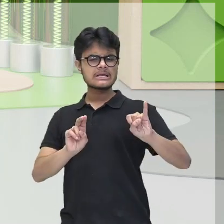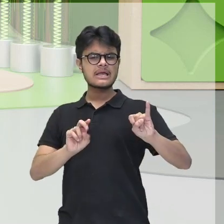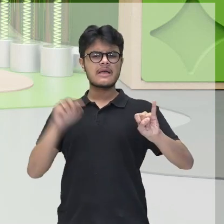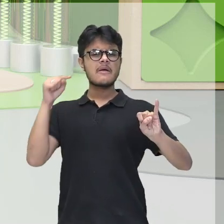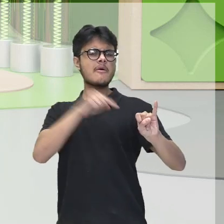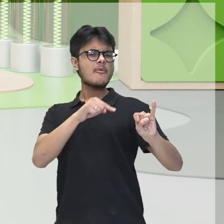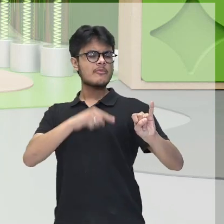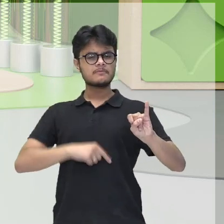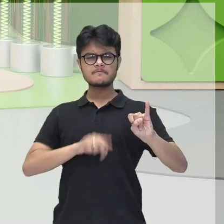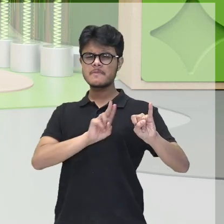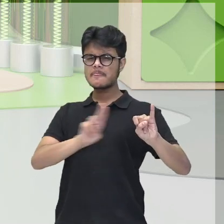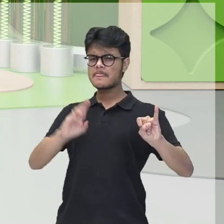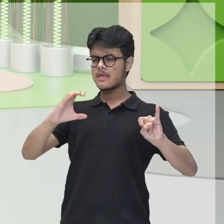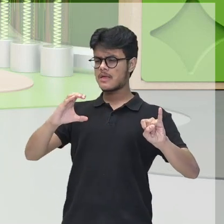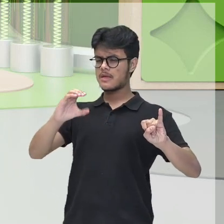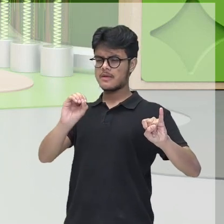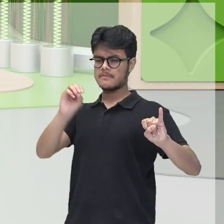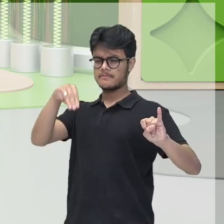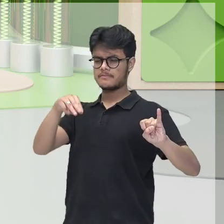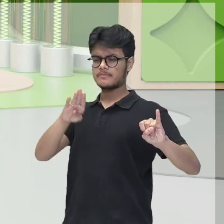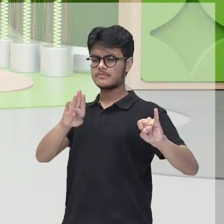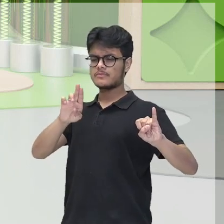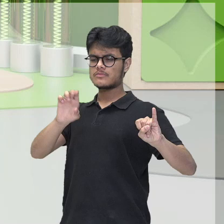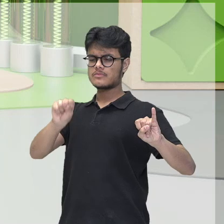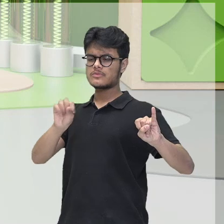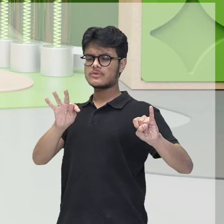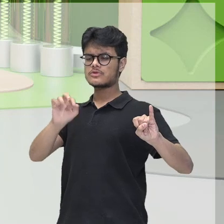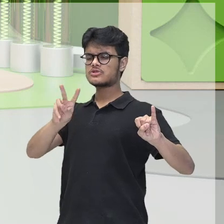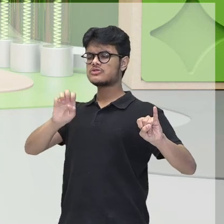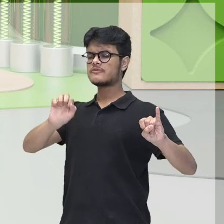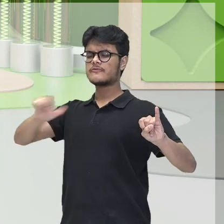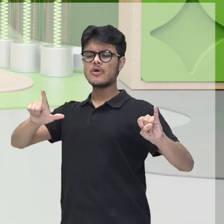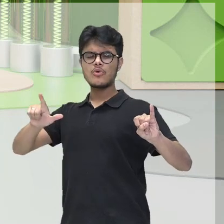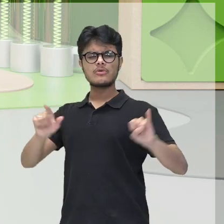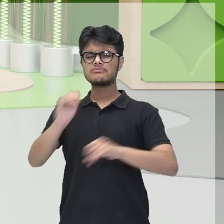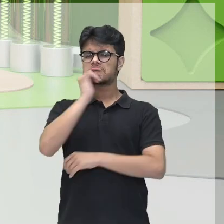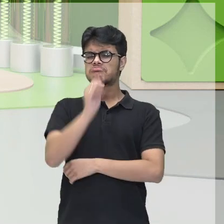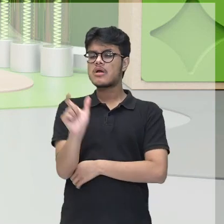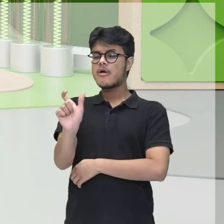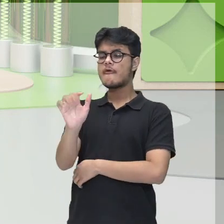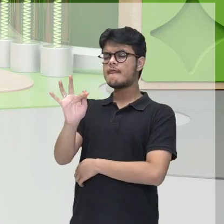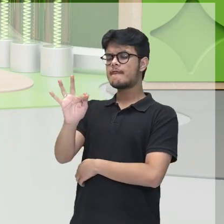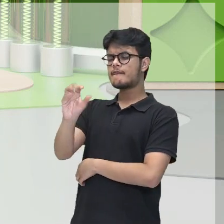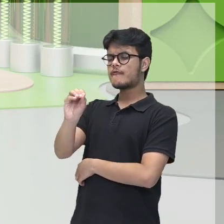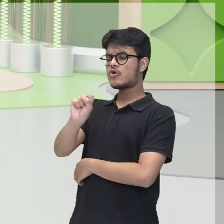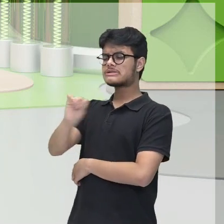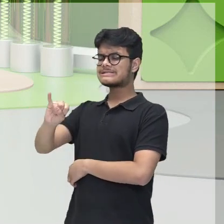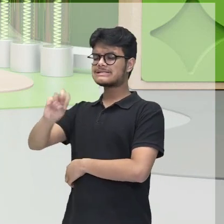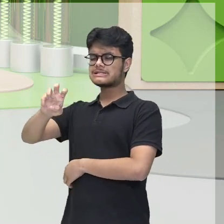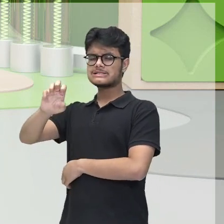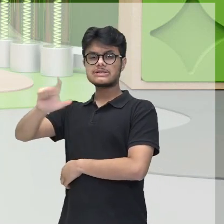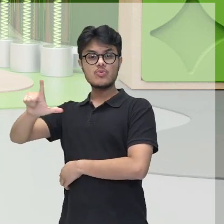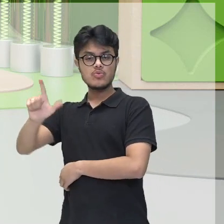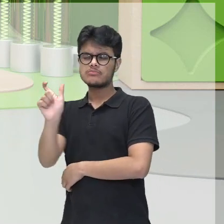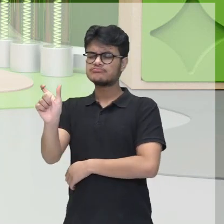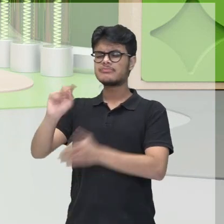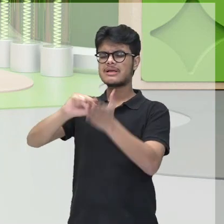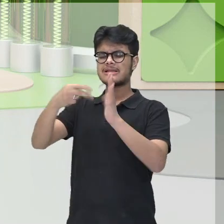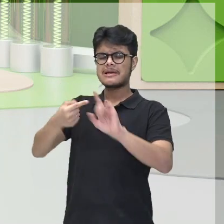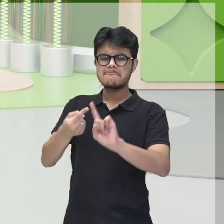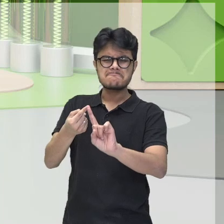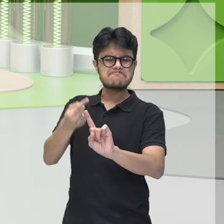é combustíveis fósseis, fóssil lembra o quê? Algo muito antigo, né? E é daí que vem